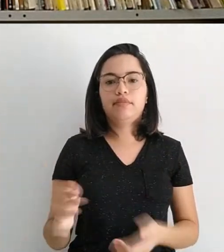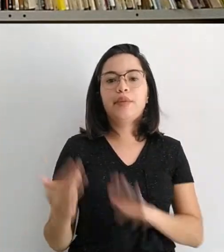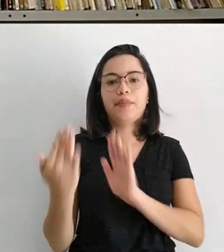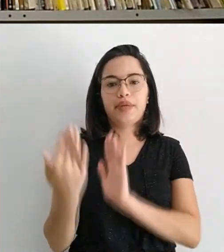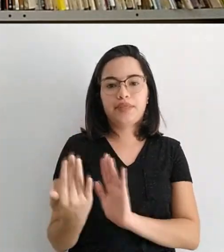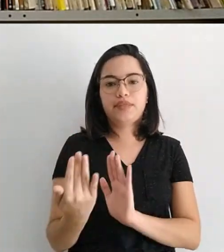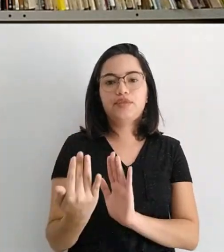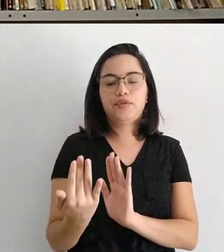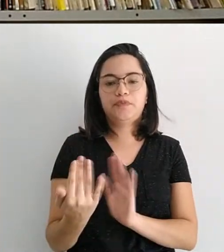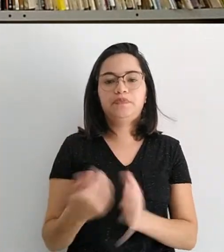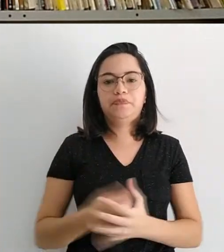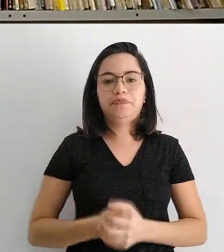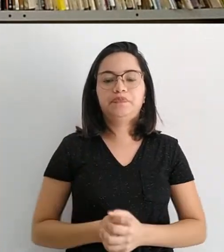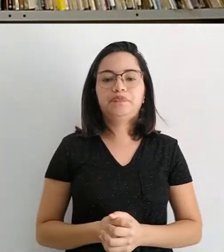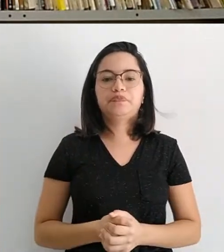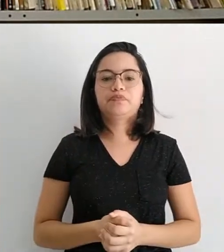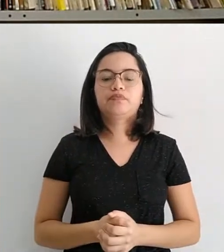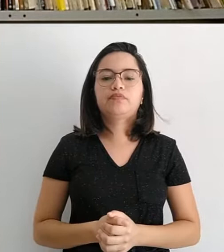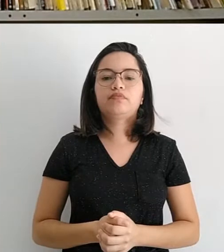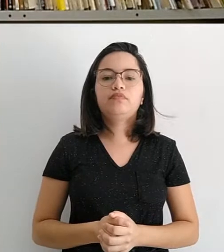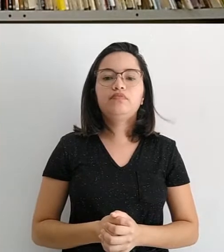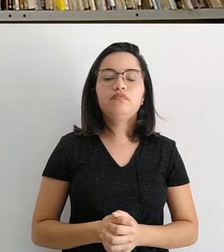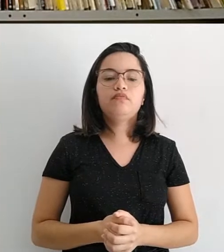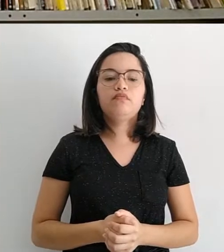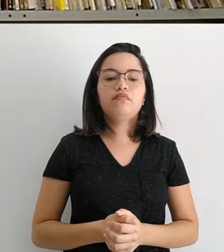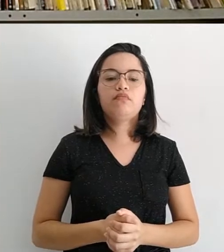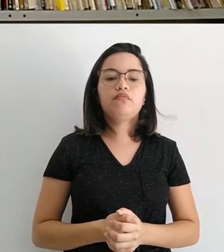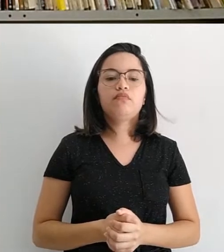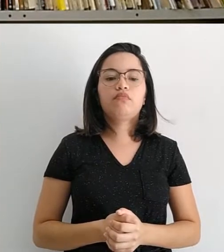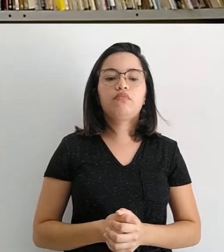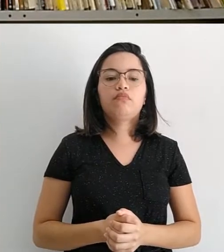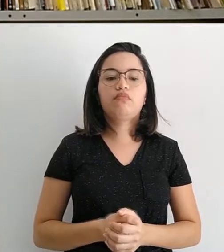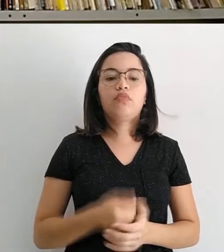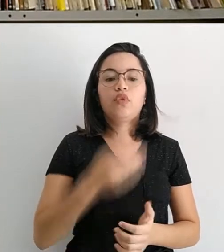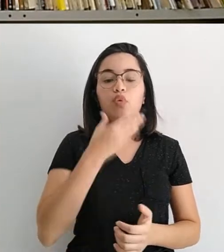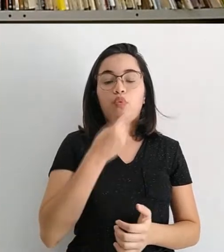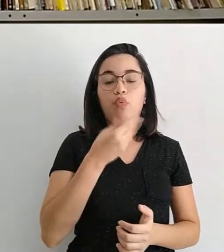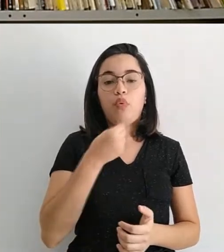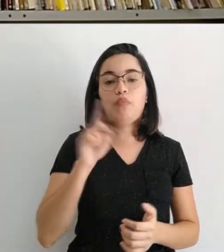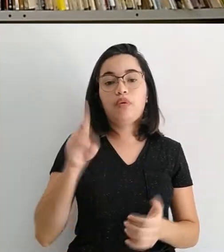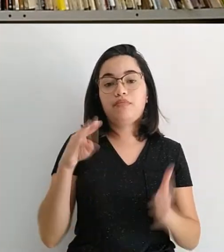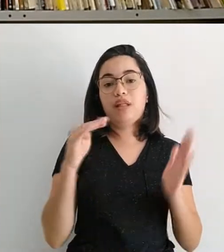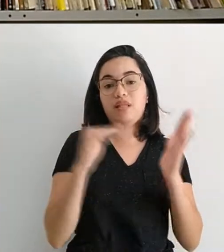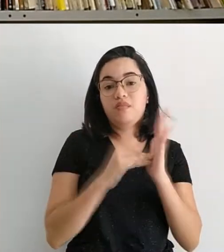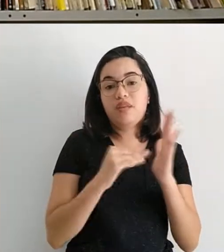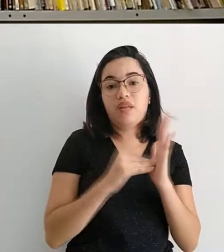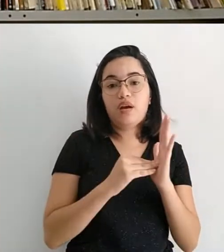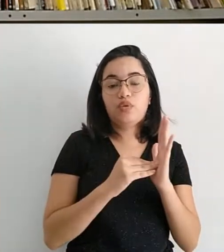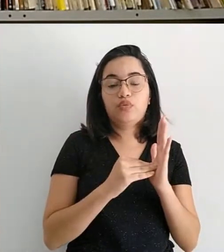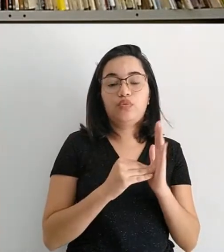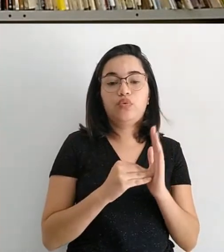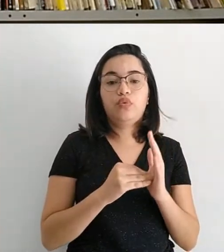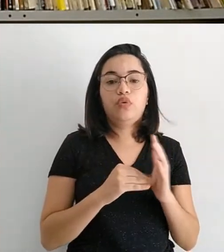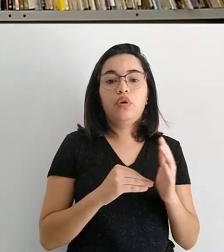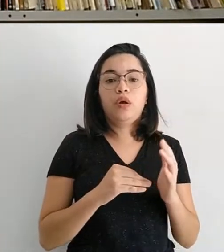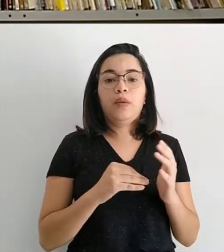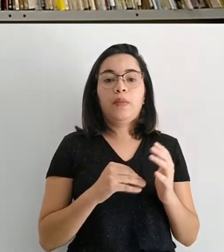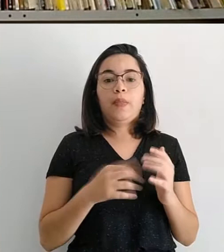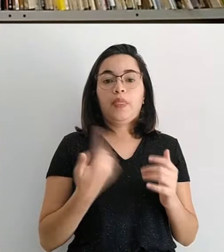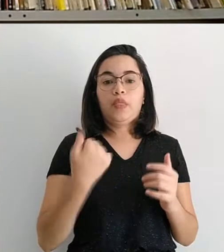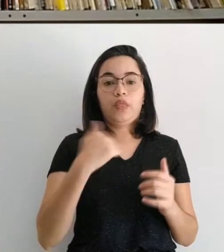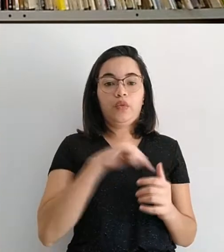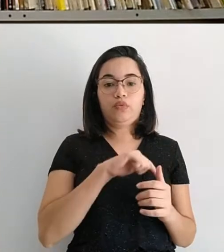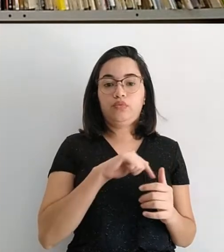e presente. O homem, por ser limitado, nós